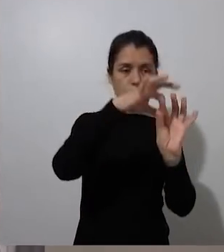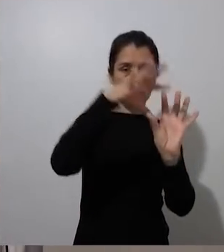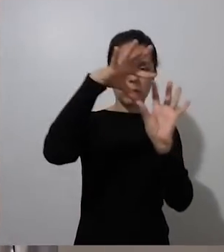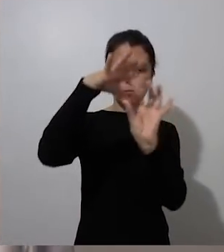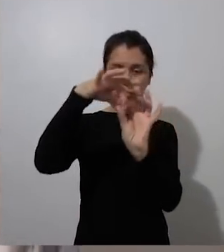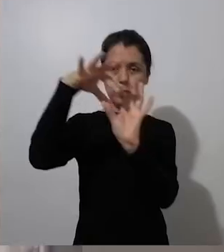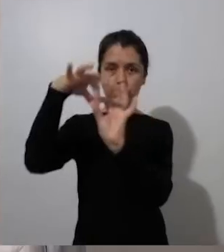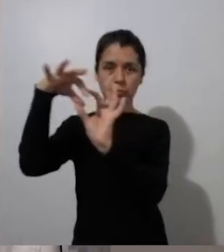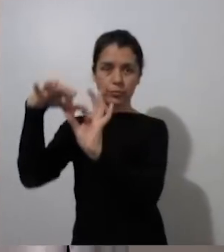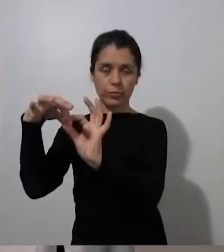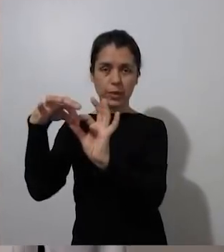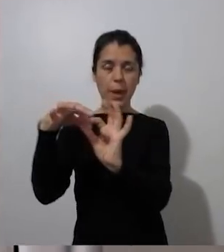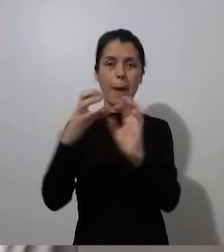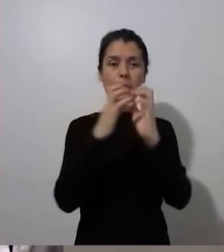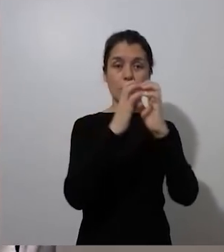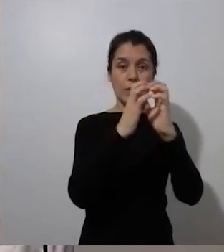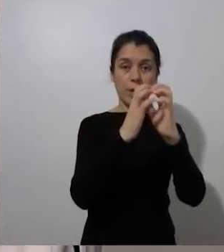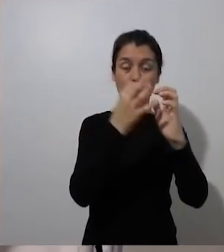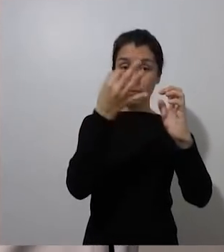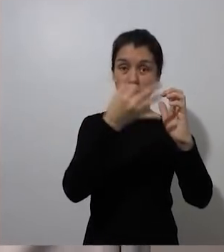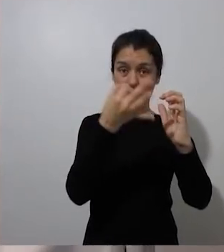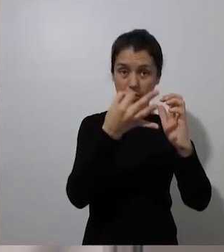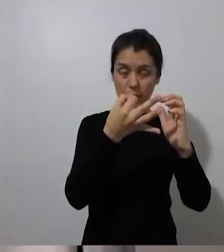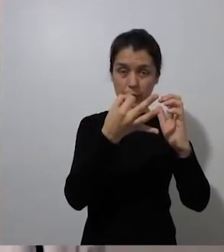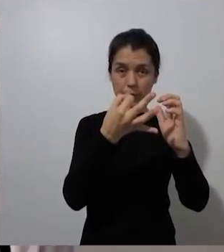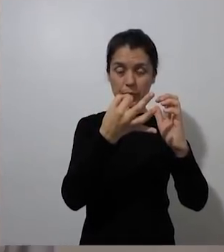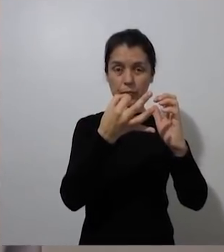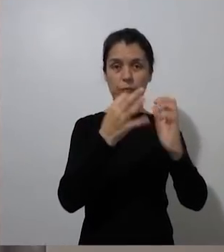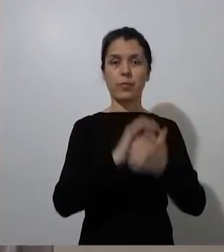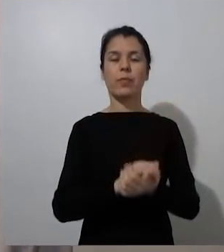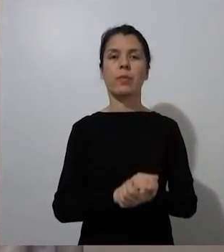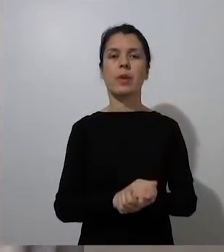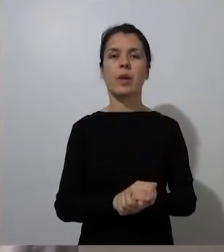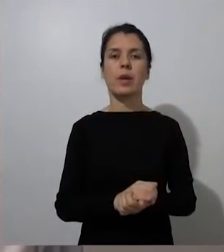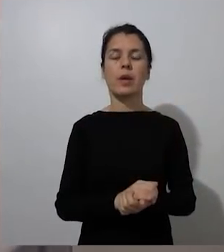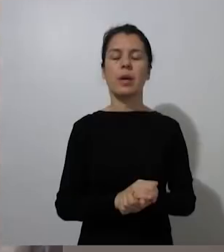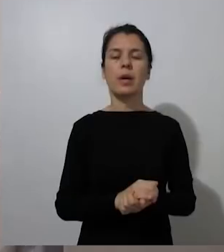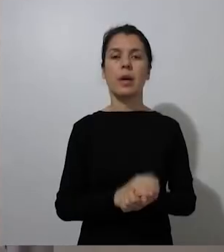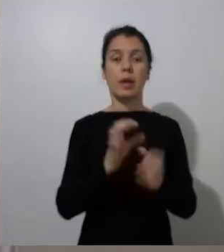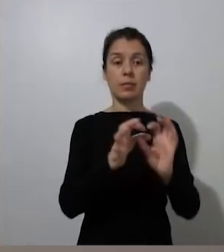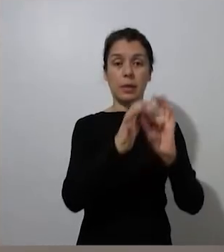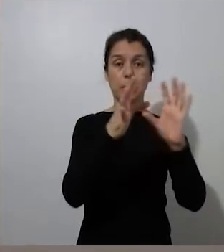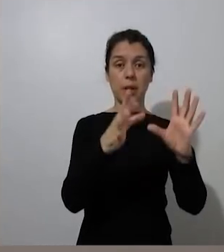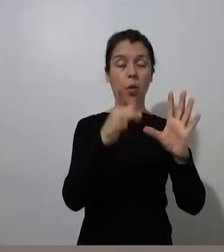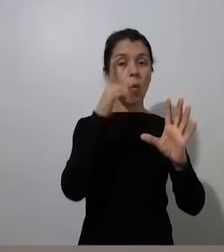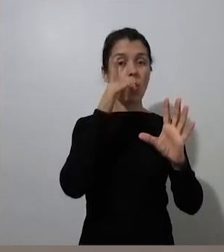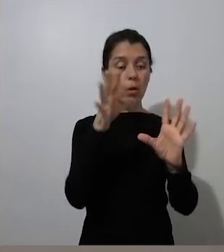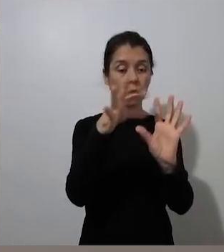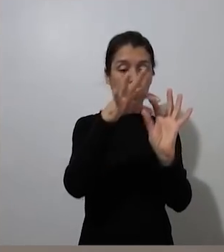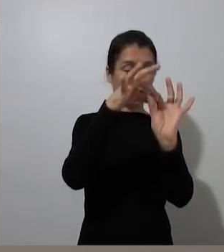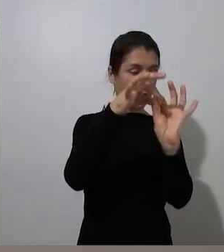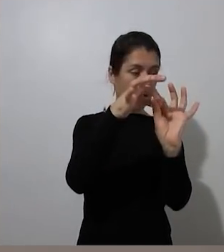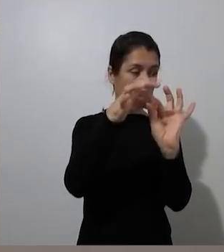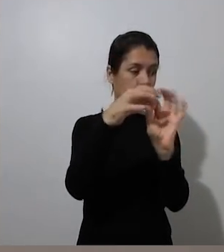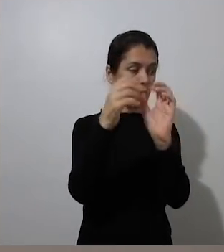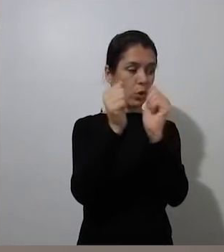neurotransmissores dopaminérgicos, a dopamina. Então, eles se encaixam corretamente. Então, o cérebro neurotípico, o neurotransmissor é liberado, ele